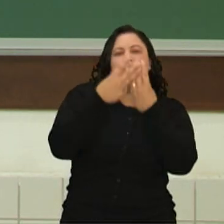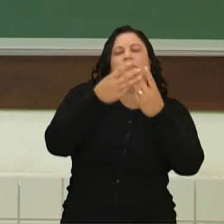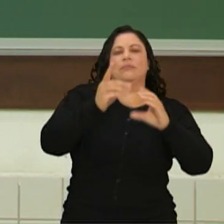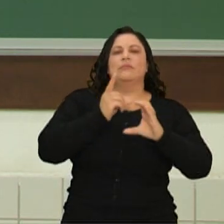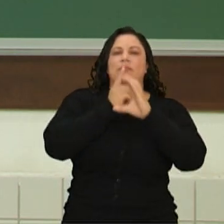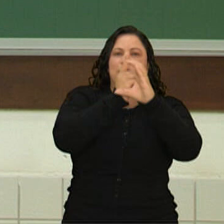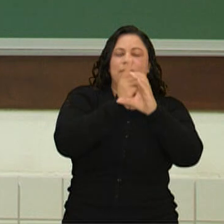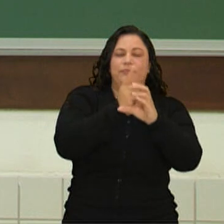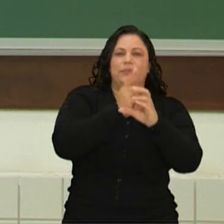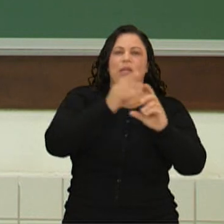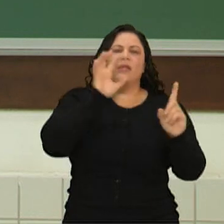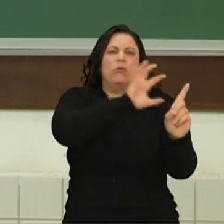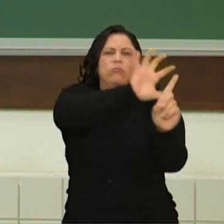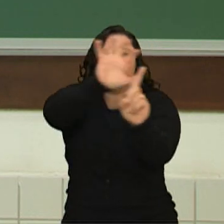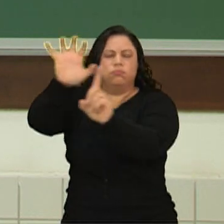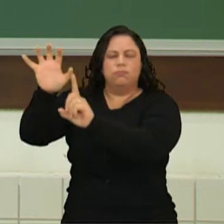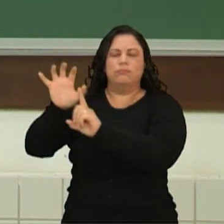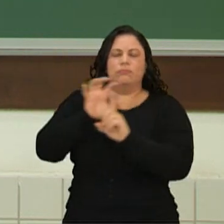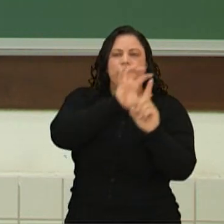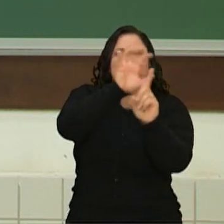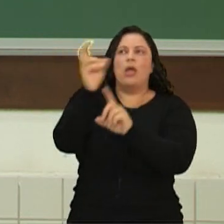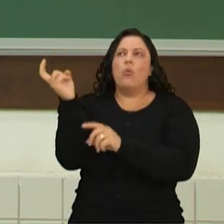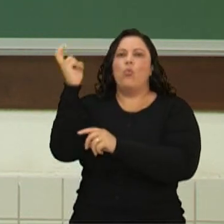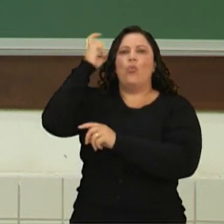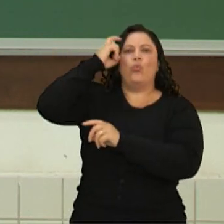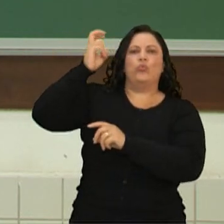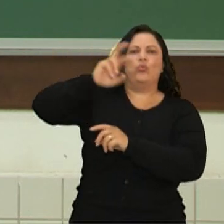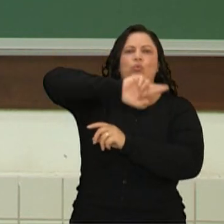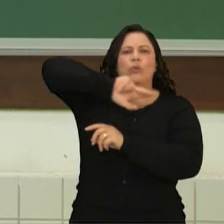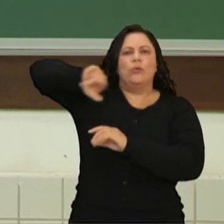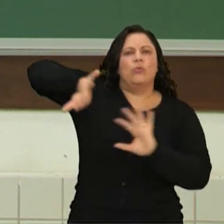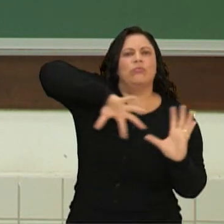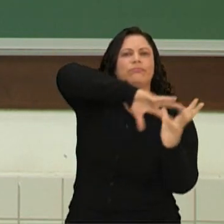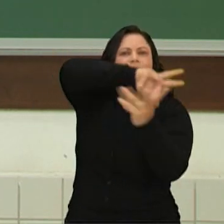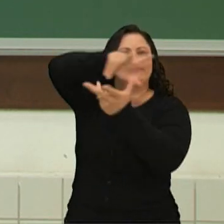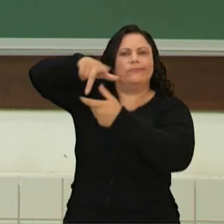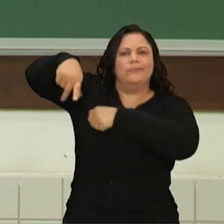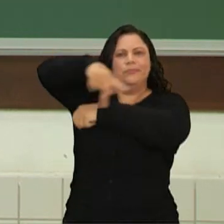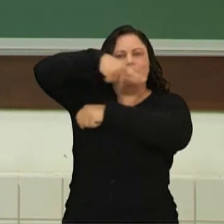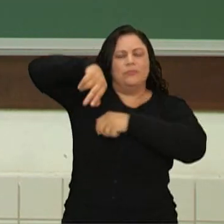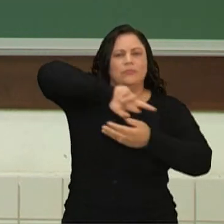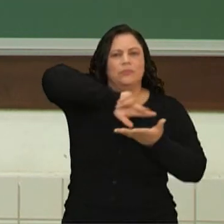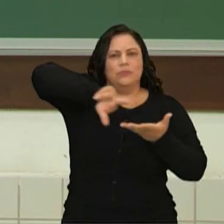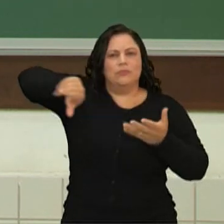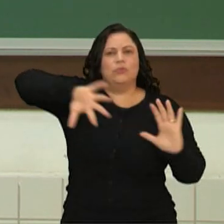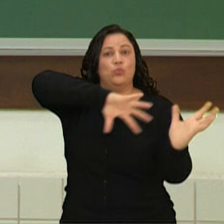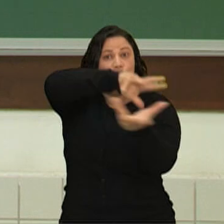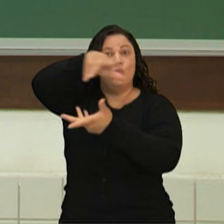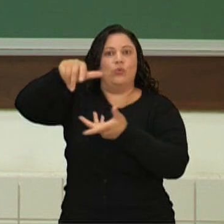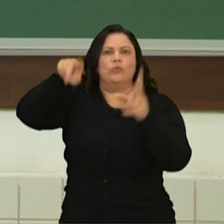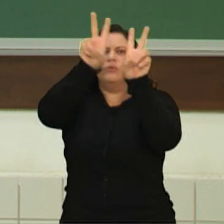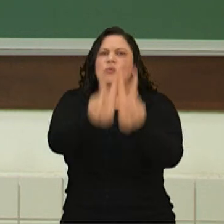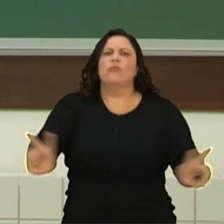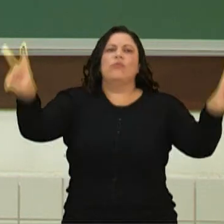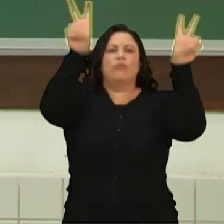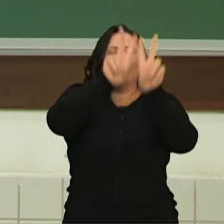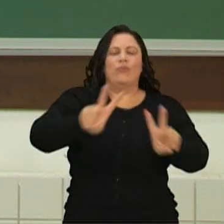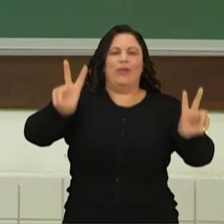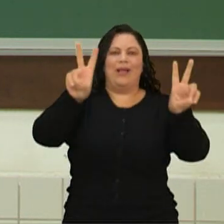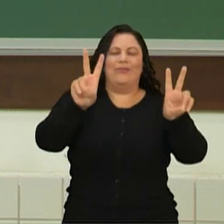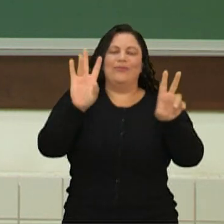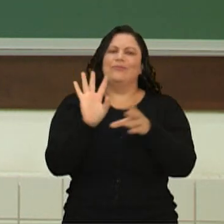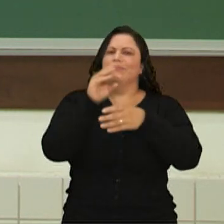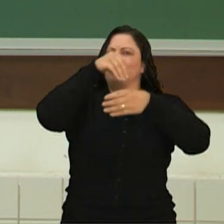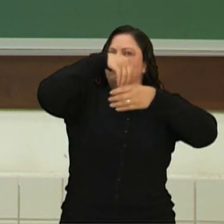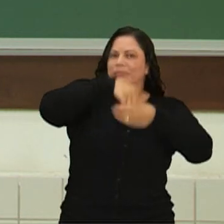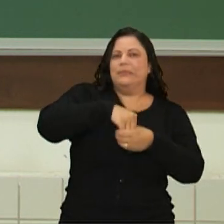influenciaram a cultura de quase todos os países do mundo ocidental. Então, esses valores que eu acabei de falar, são valores que estão em todas as